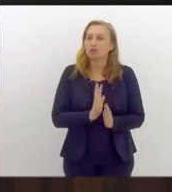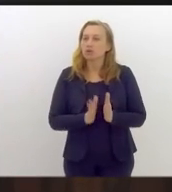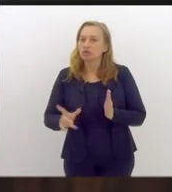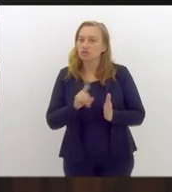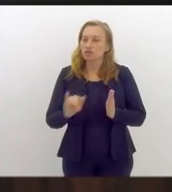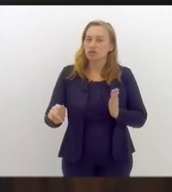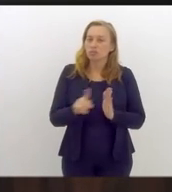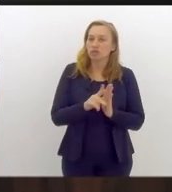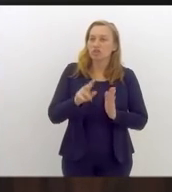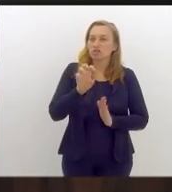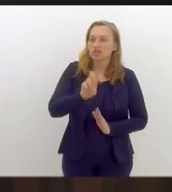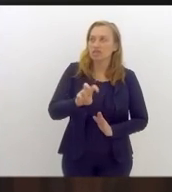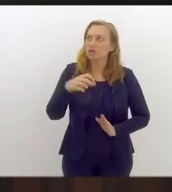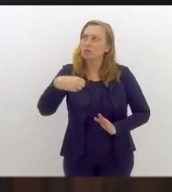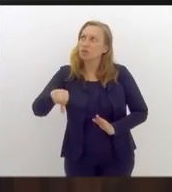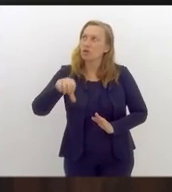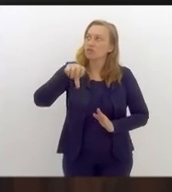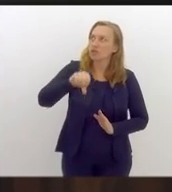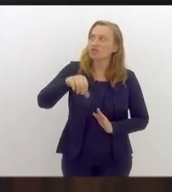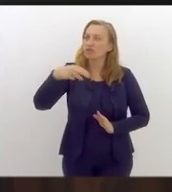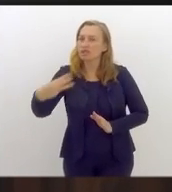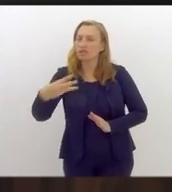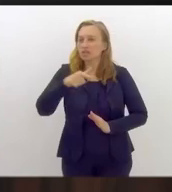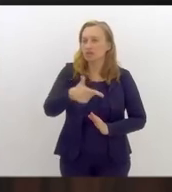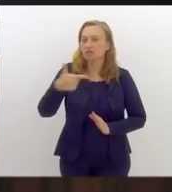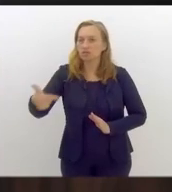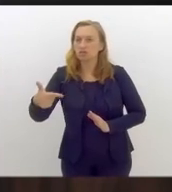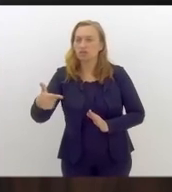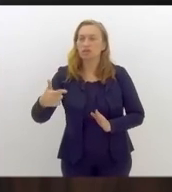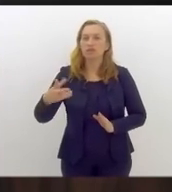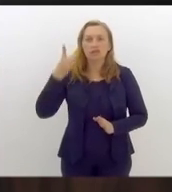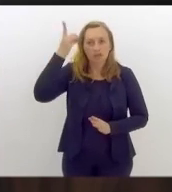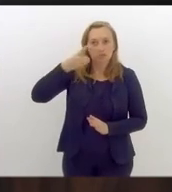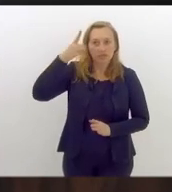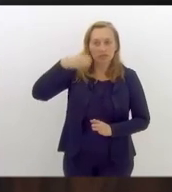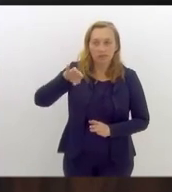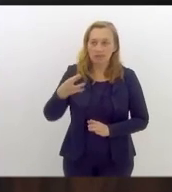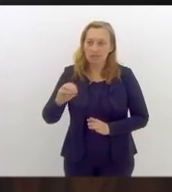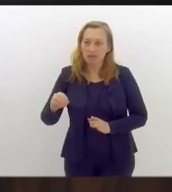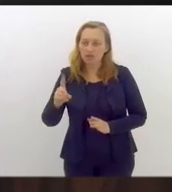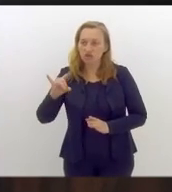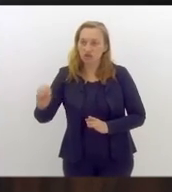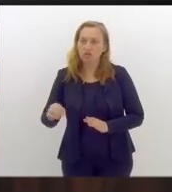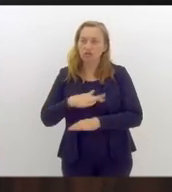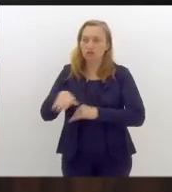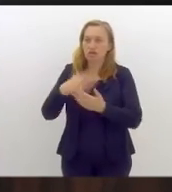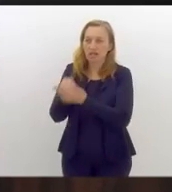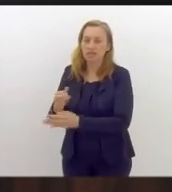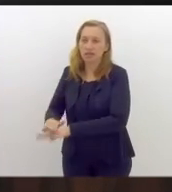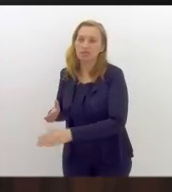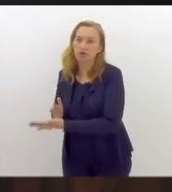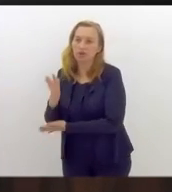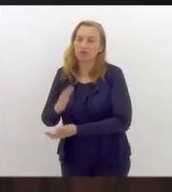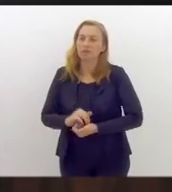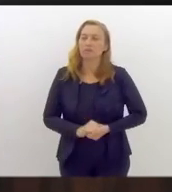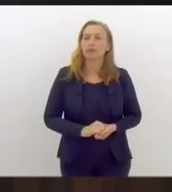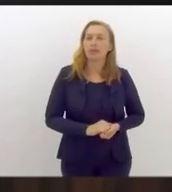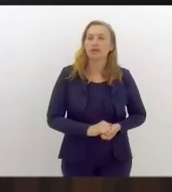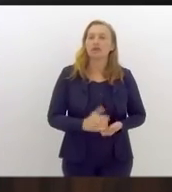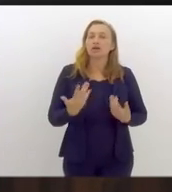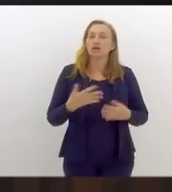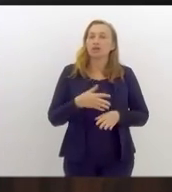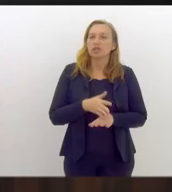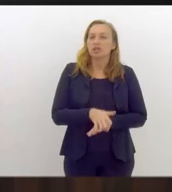dia do projeto 5993 de 22, deputado Marcelo Dino. Senhores que aprovam, permaneçam como estão, aprovado.